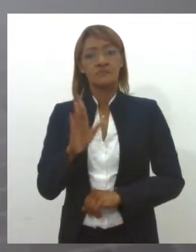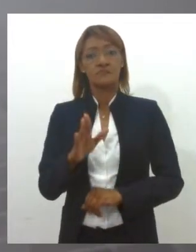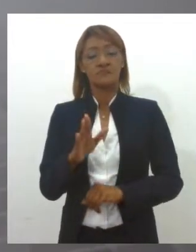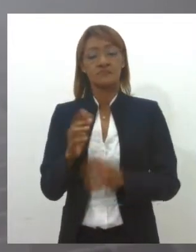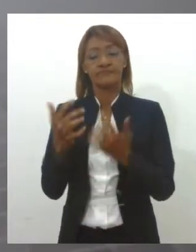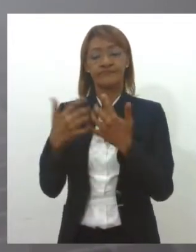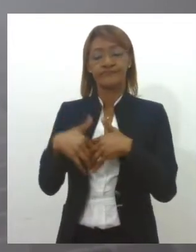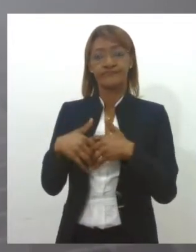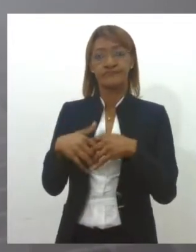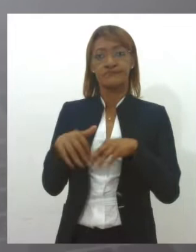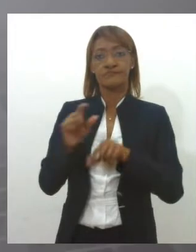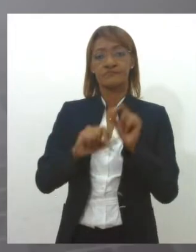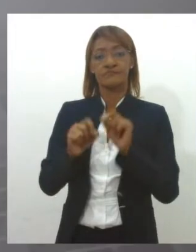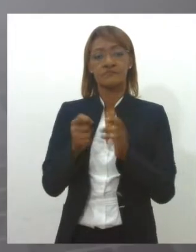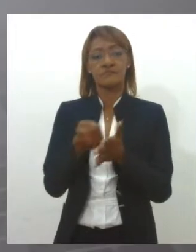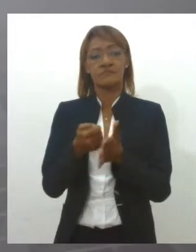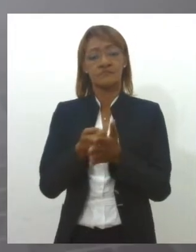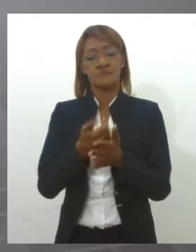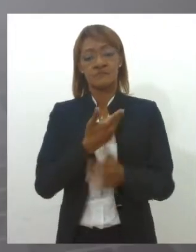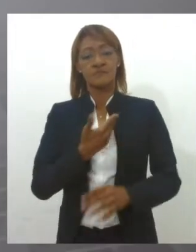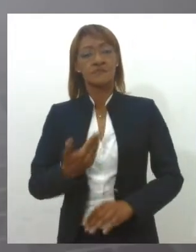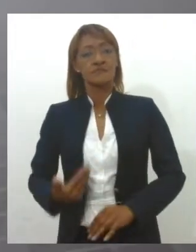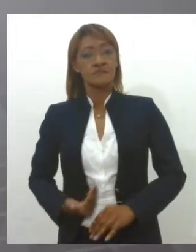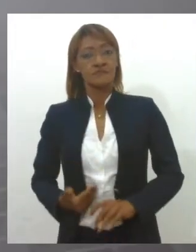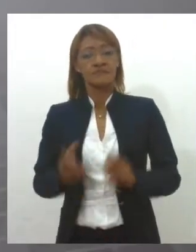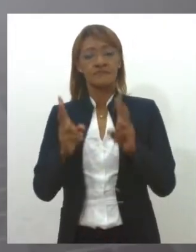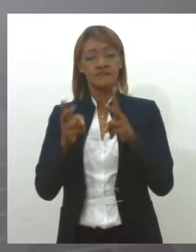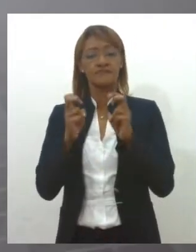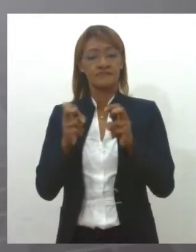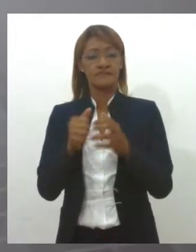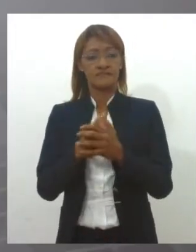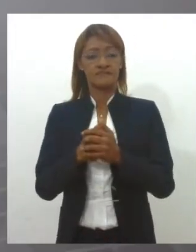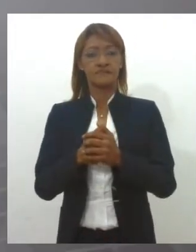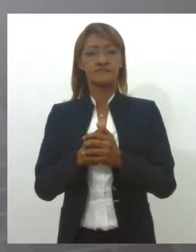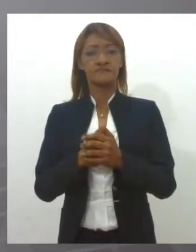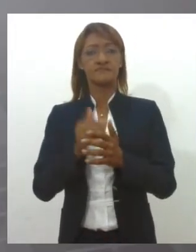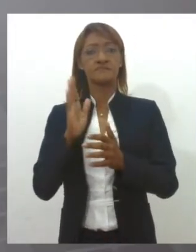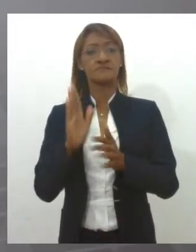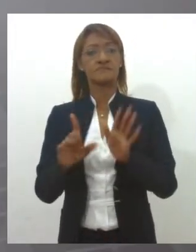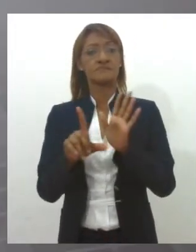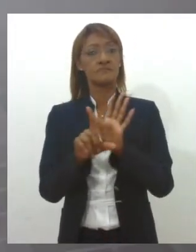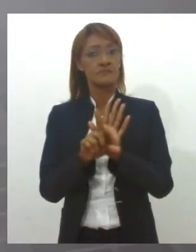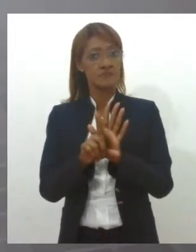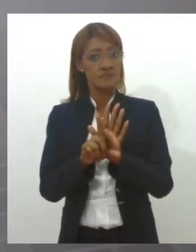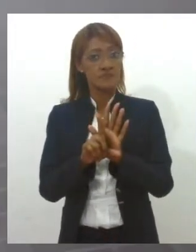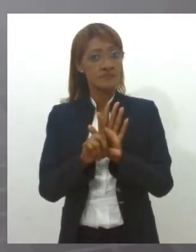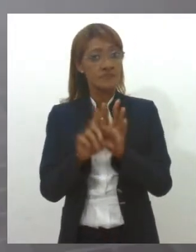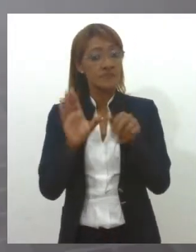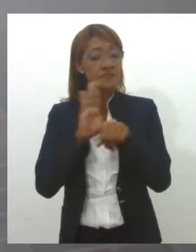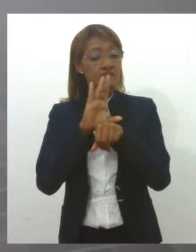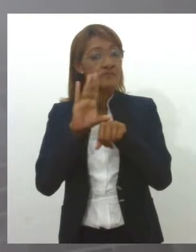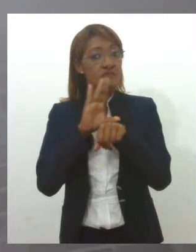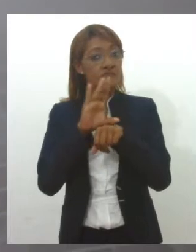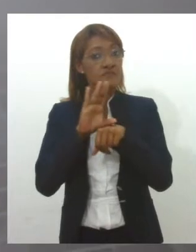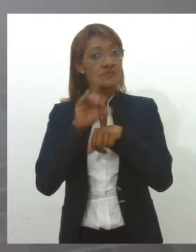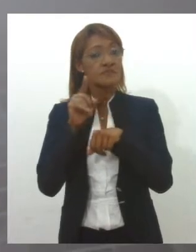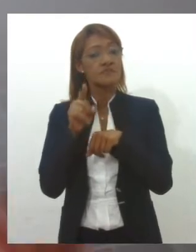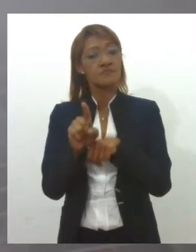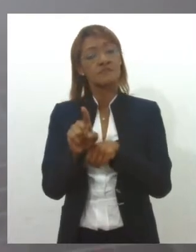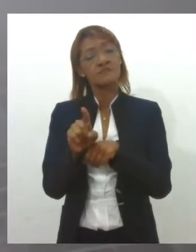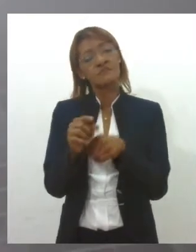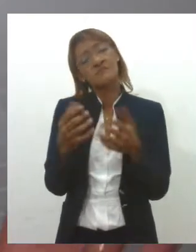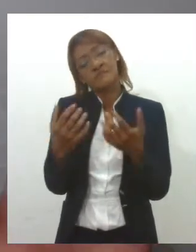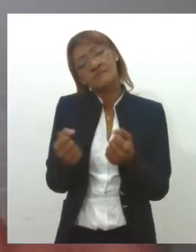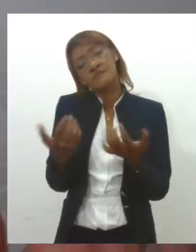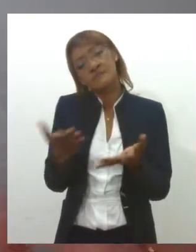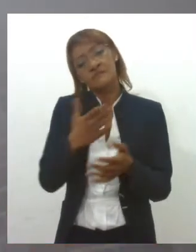ele exige que o governo reconheça a legitimidade das entidades sindicais Como manda a constituição envolva todos os